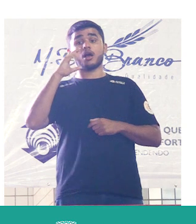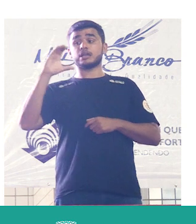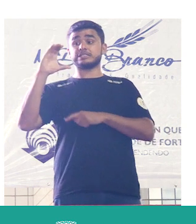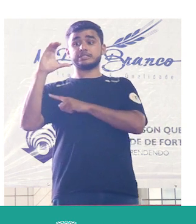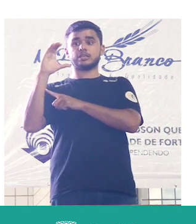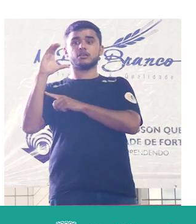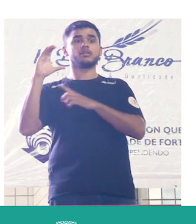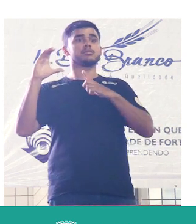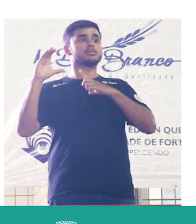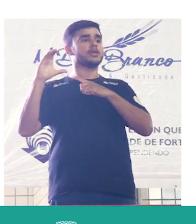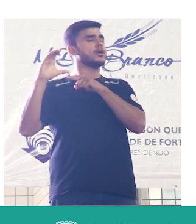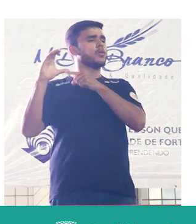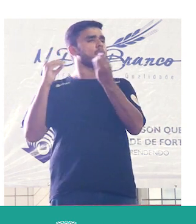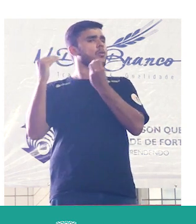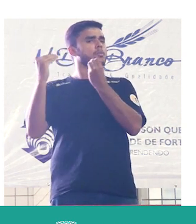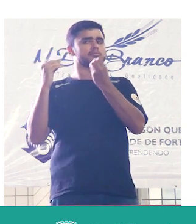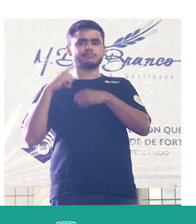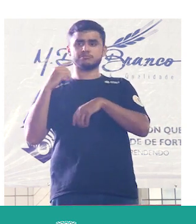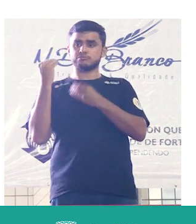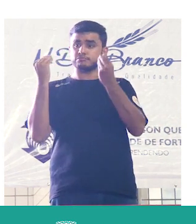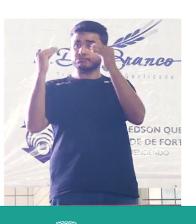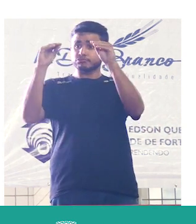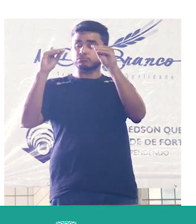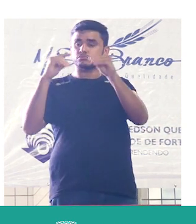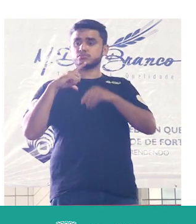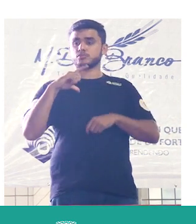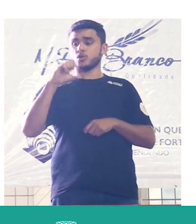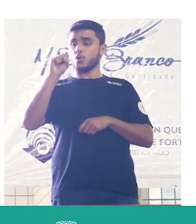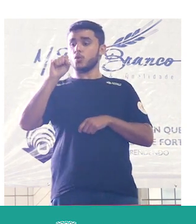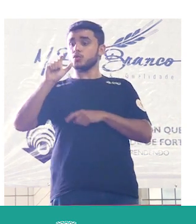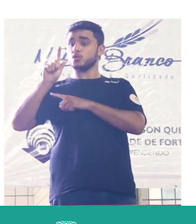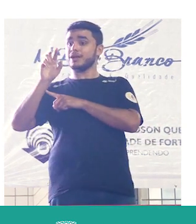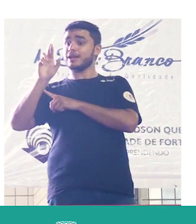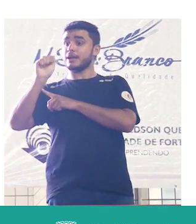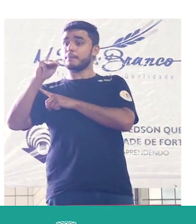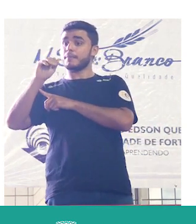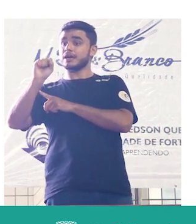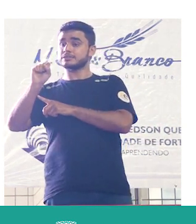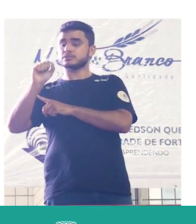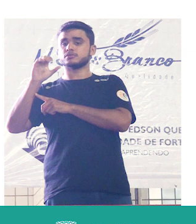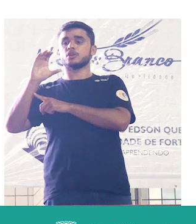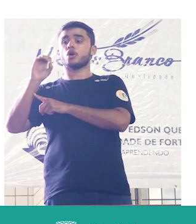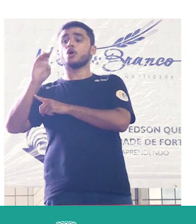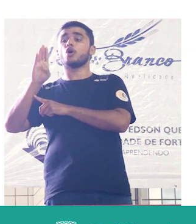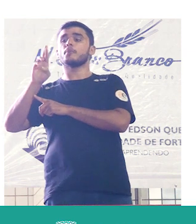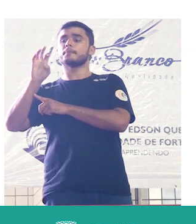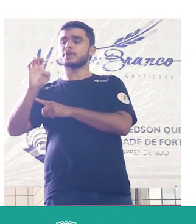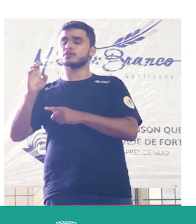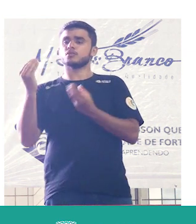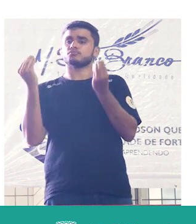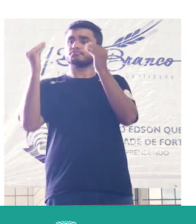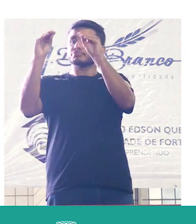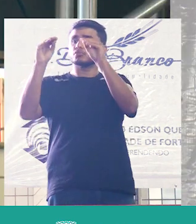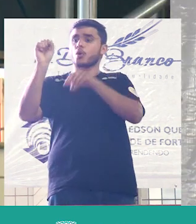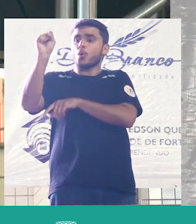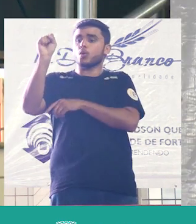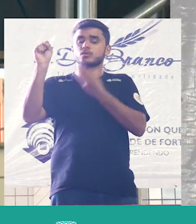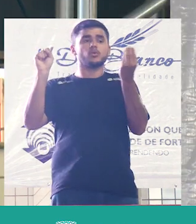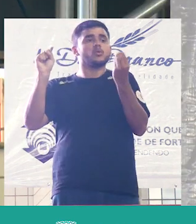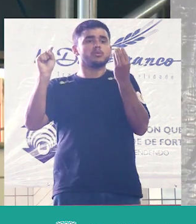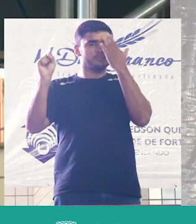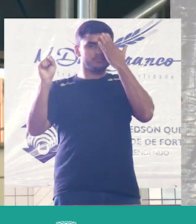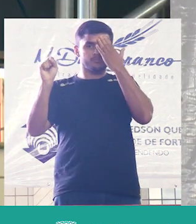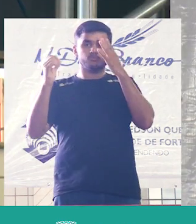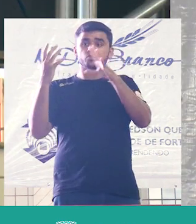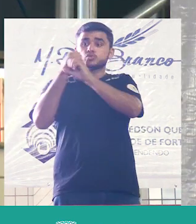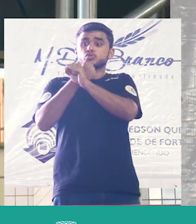você obtém quando utilizar 8 gramas de cobre. Se você utilizar 8 gramas de cobre, quantos